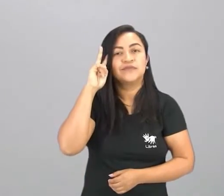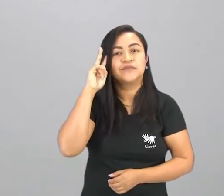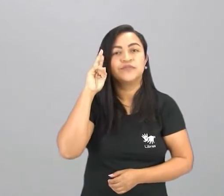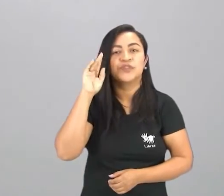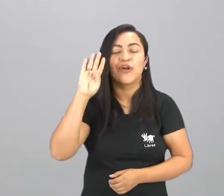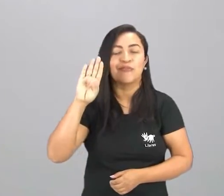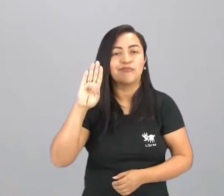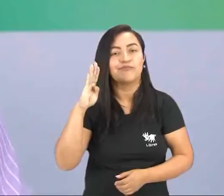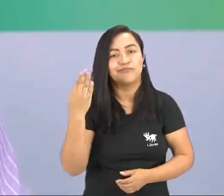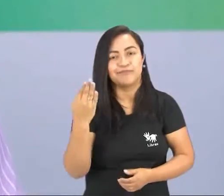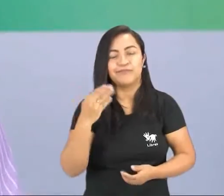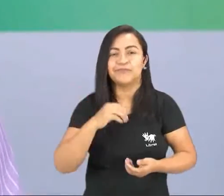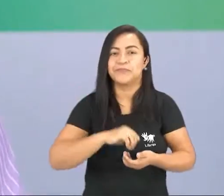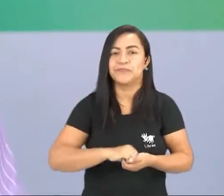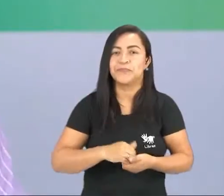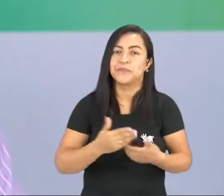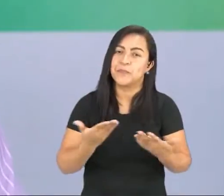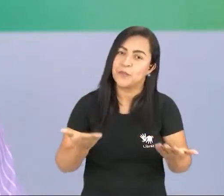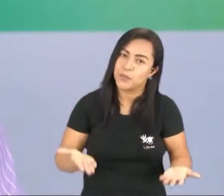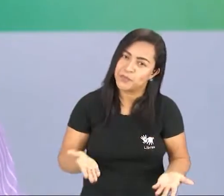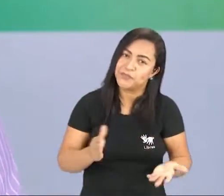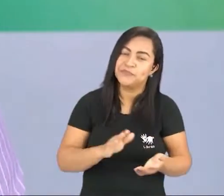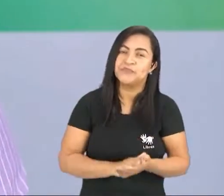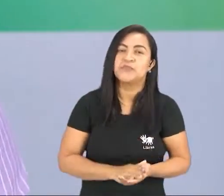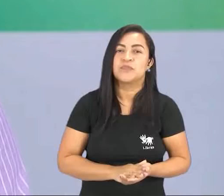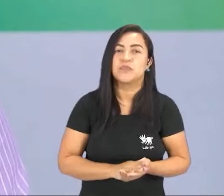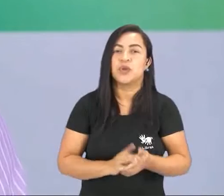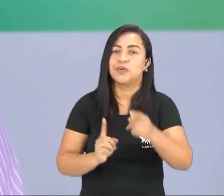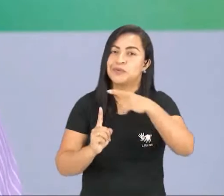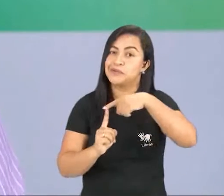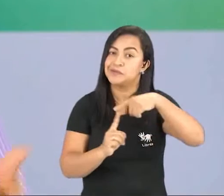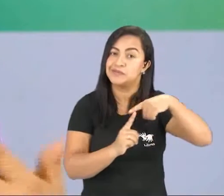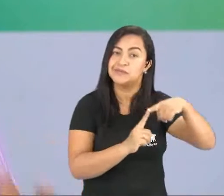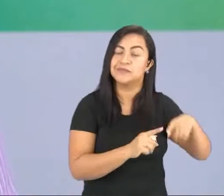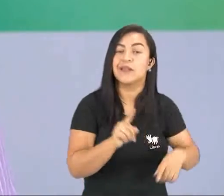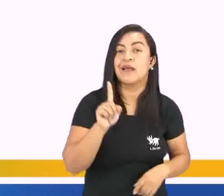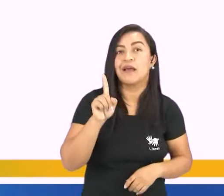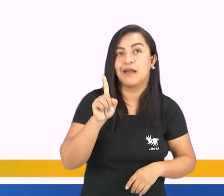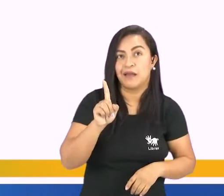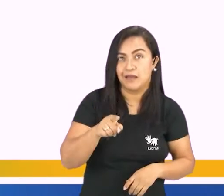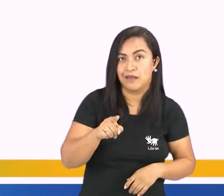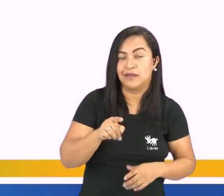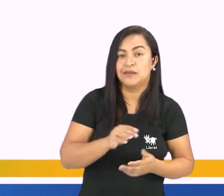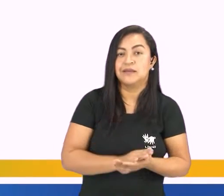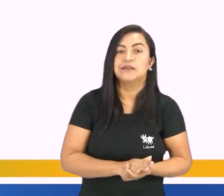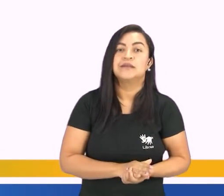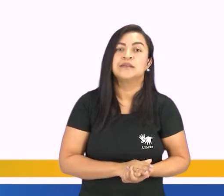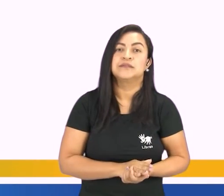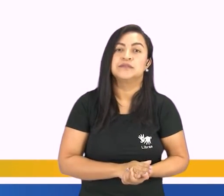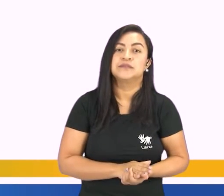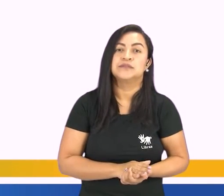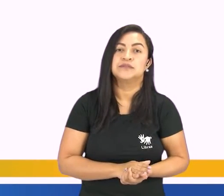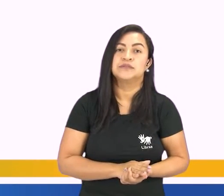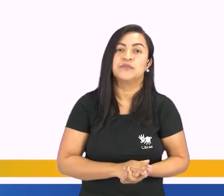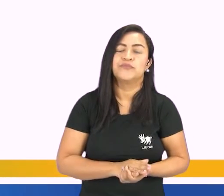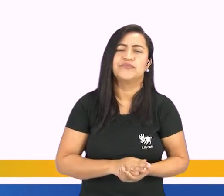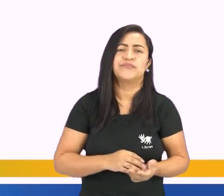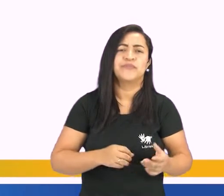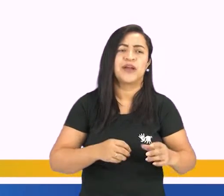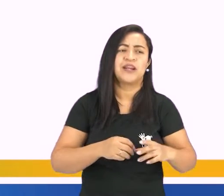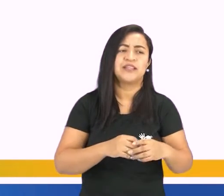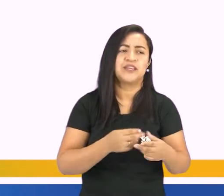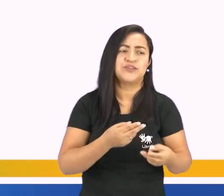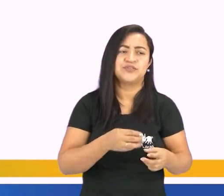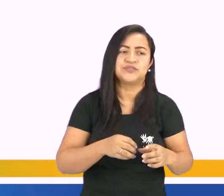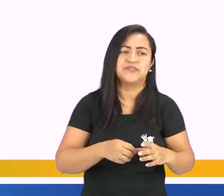fictícia. Bueno, los tipos textuales son herramientas fundamentales a la hora